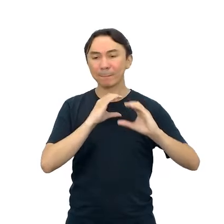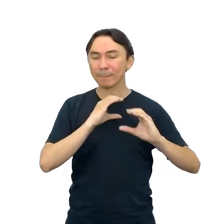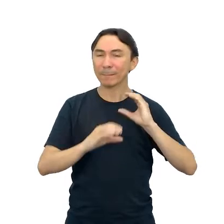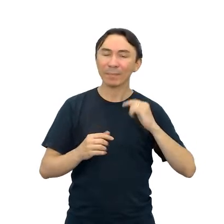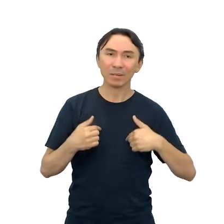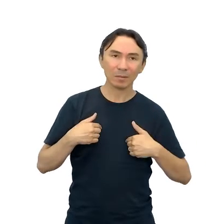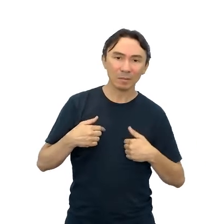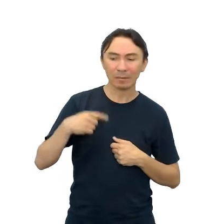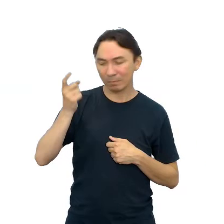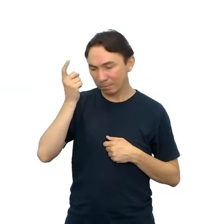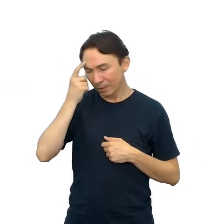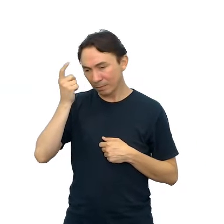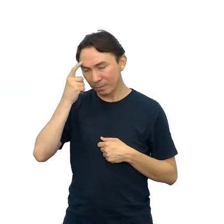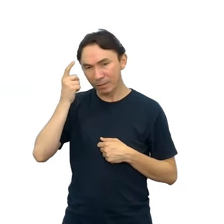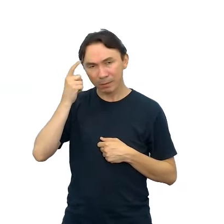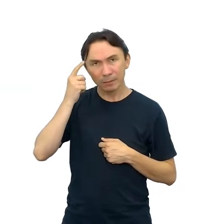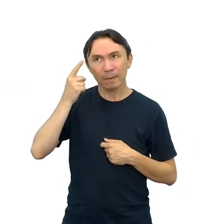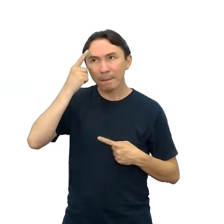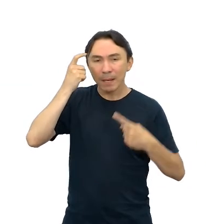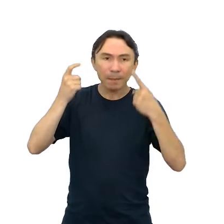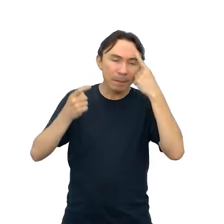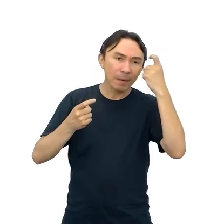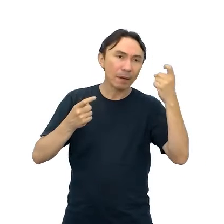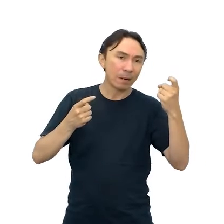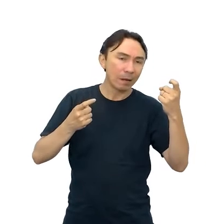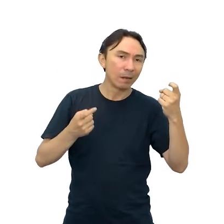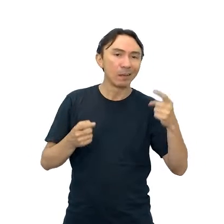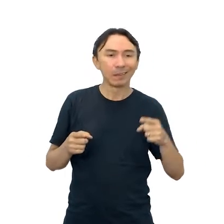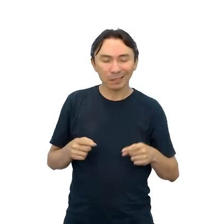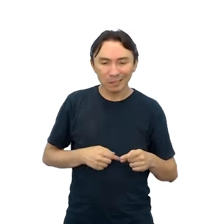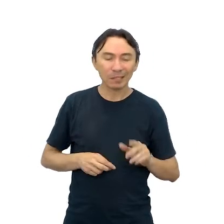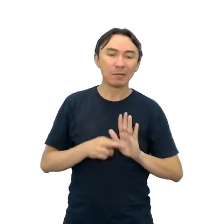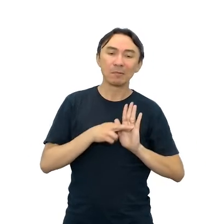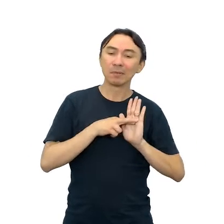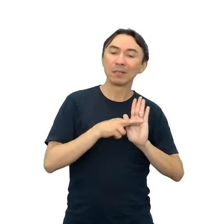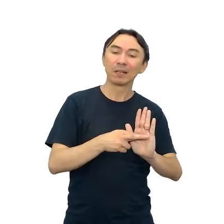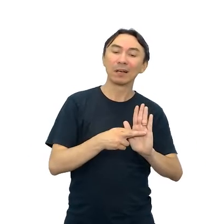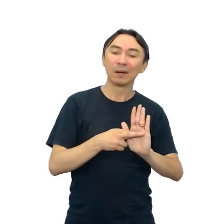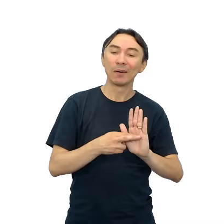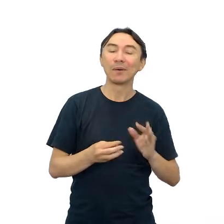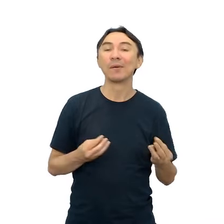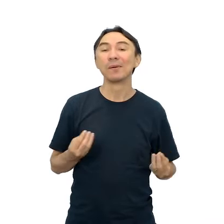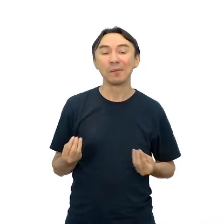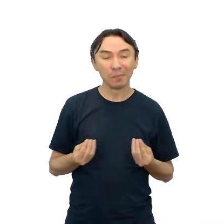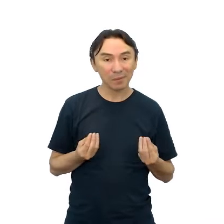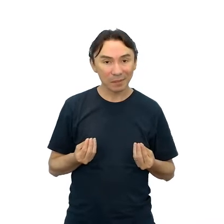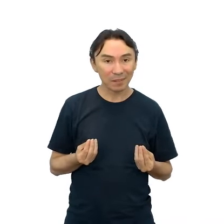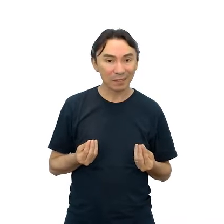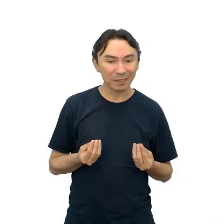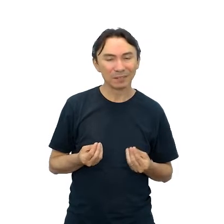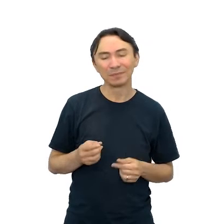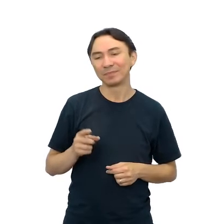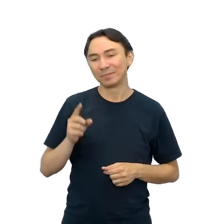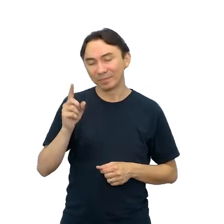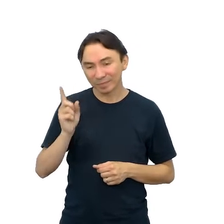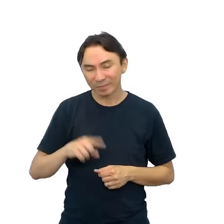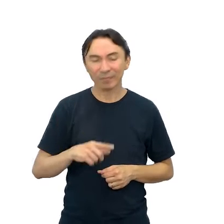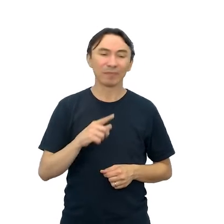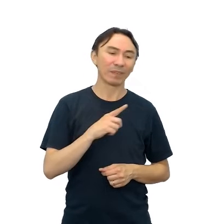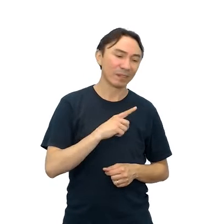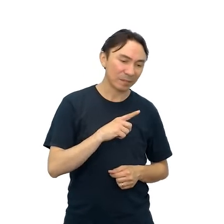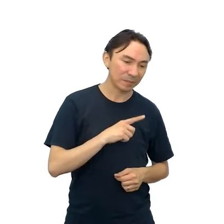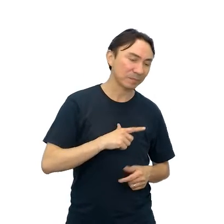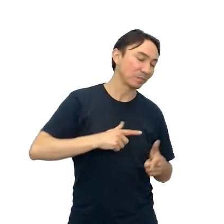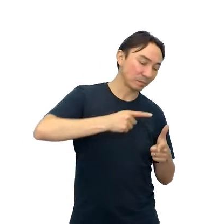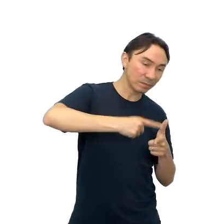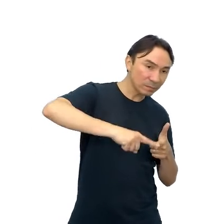nossas ideias e pensamentos com esse processo de resolução,